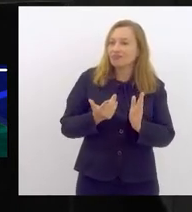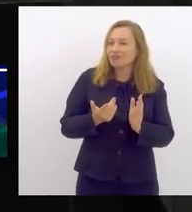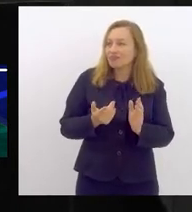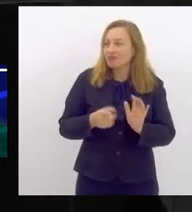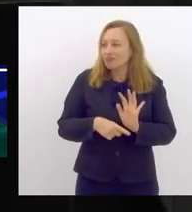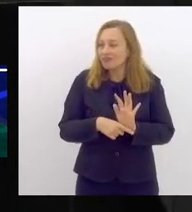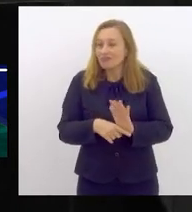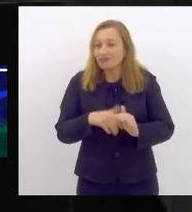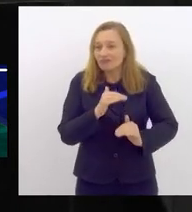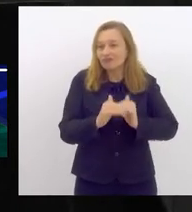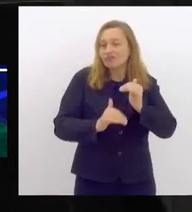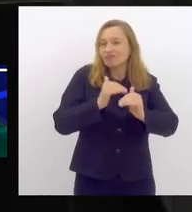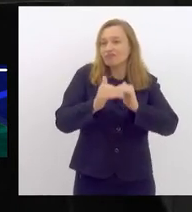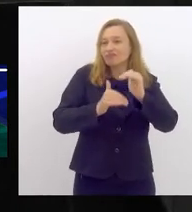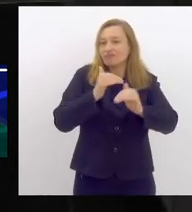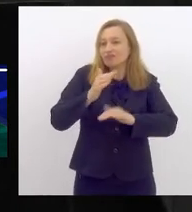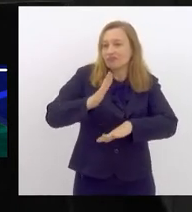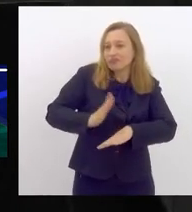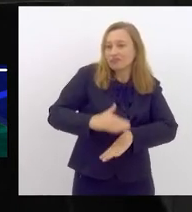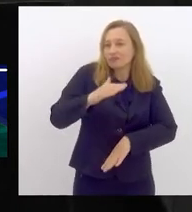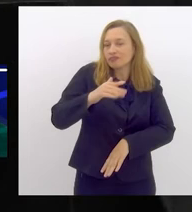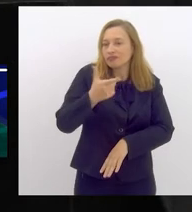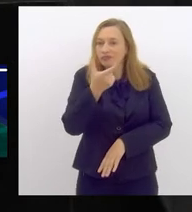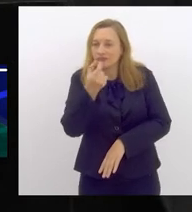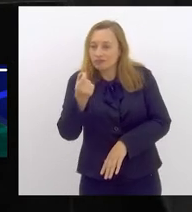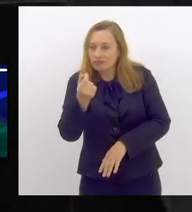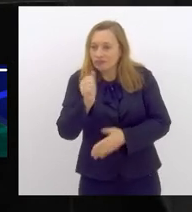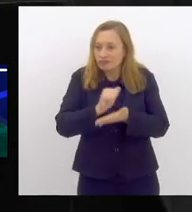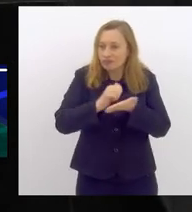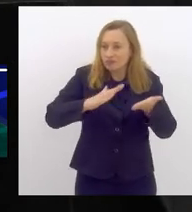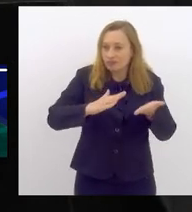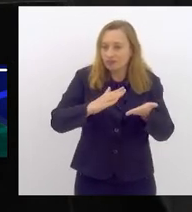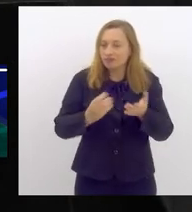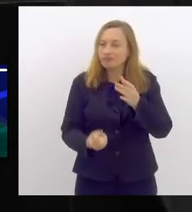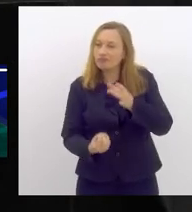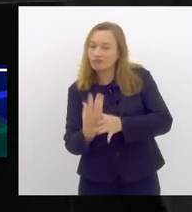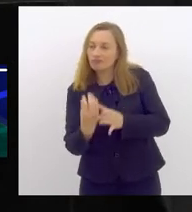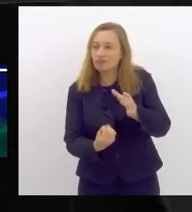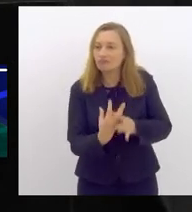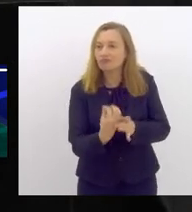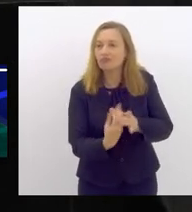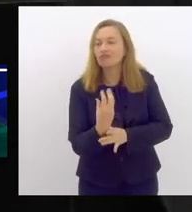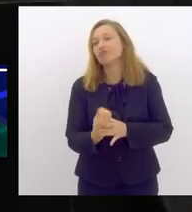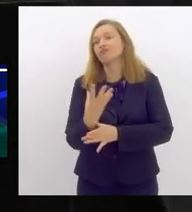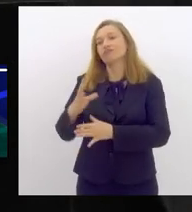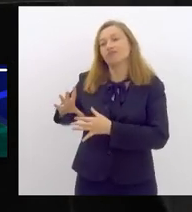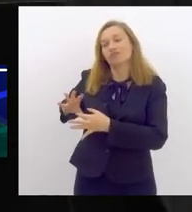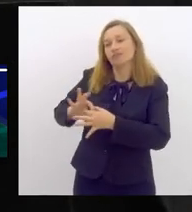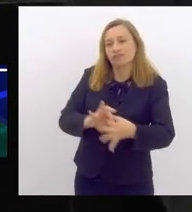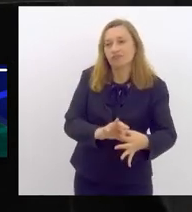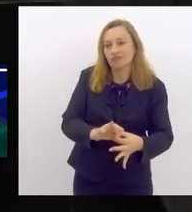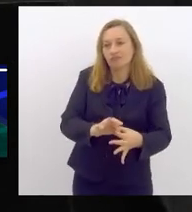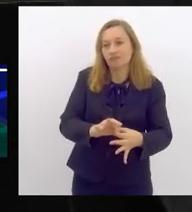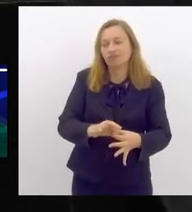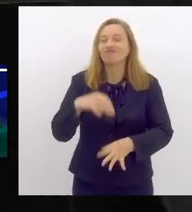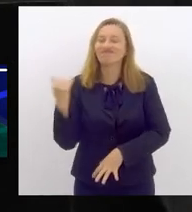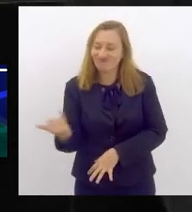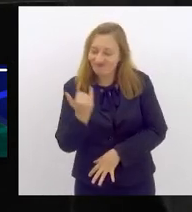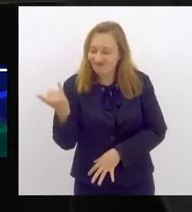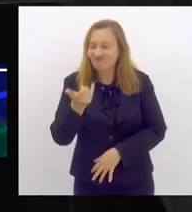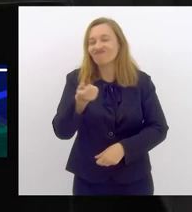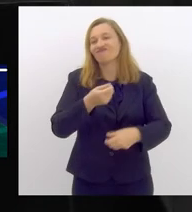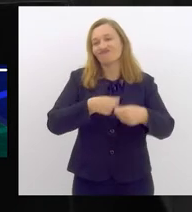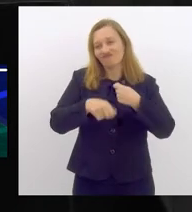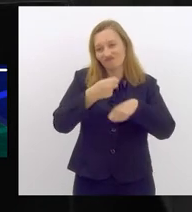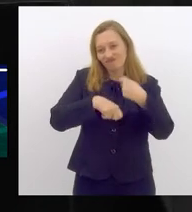inclusive desenvolvimento de mais de 20 atividades produtivas atrelados a esta importante